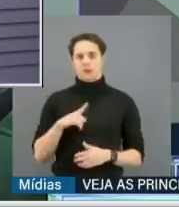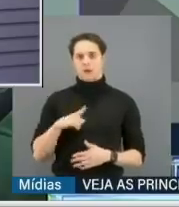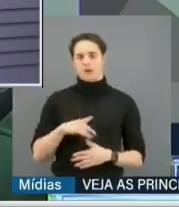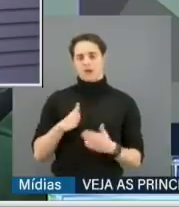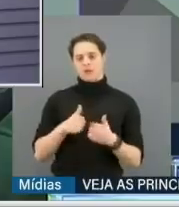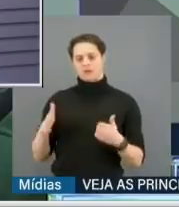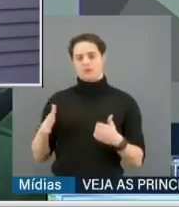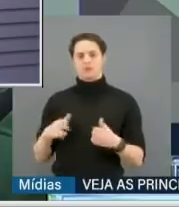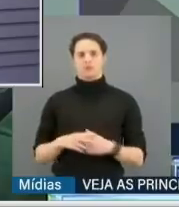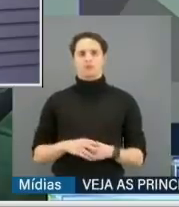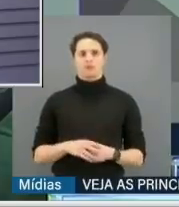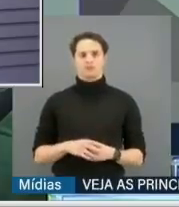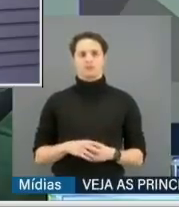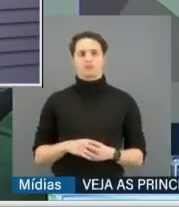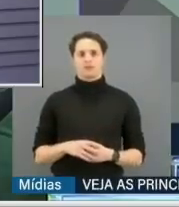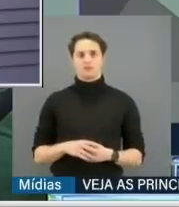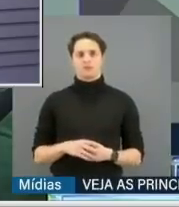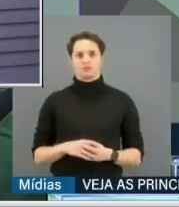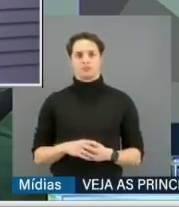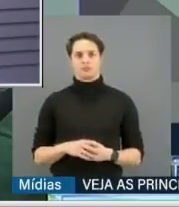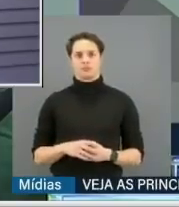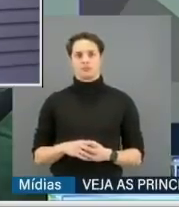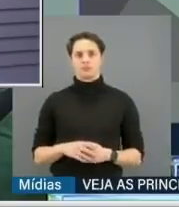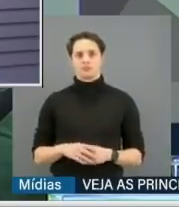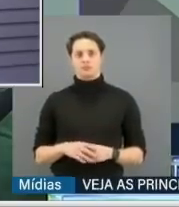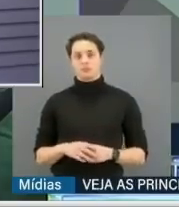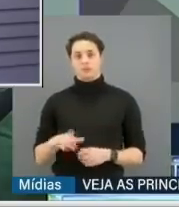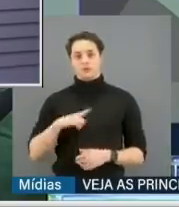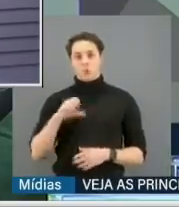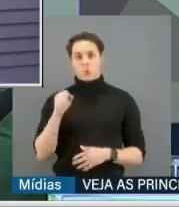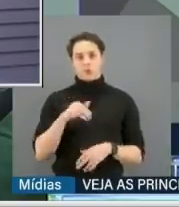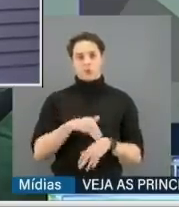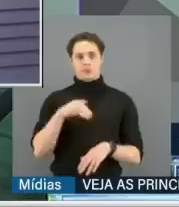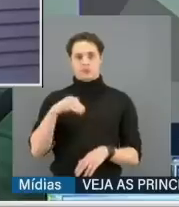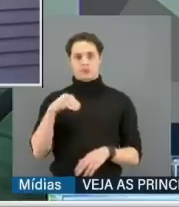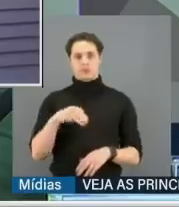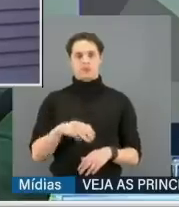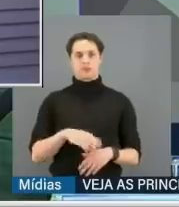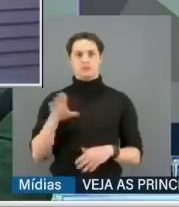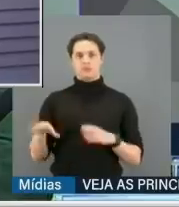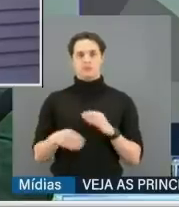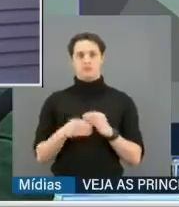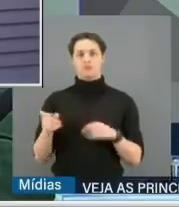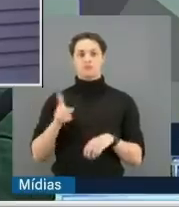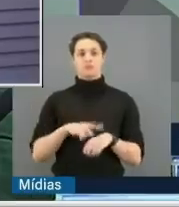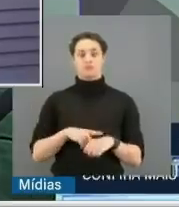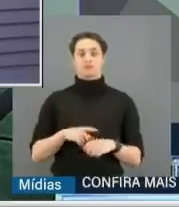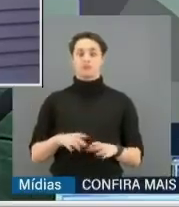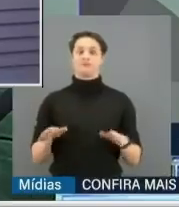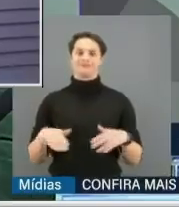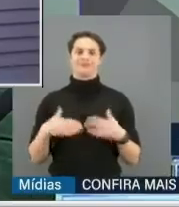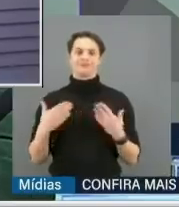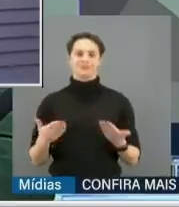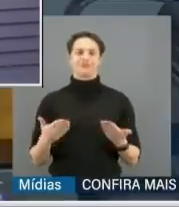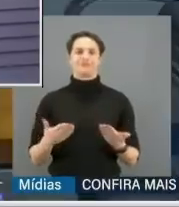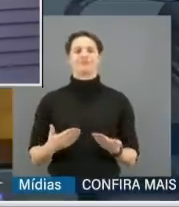Tribunal Federal, que autorizou que ele ficasse em silêncio quando fosse questionado sobre assuntos que pudessem incriminá-lo. A gente